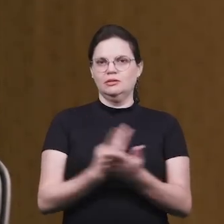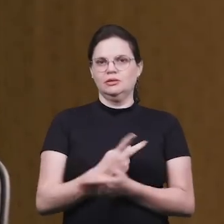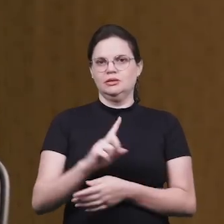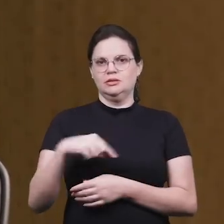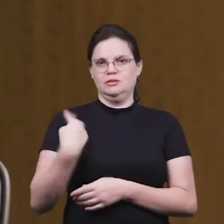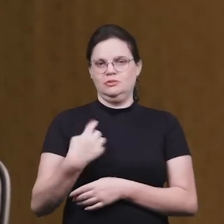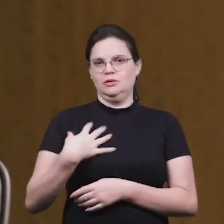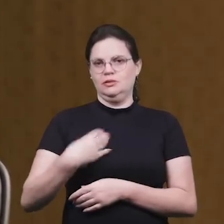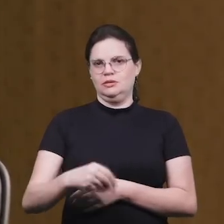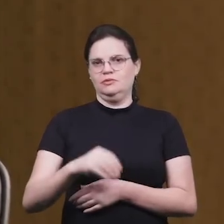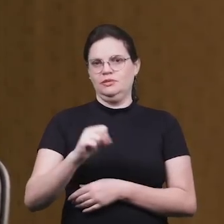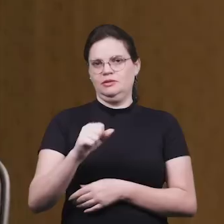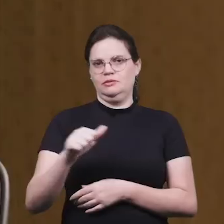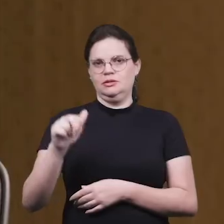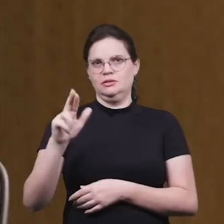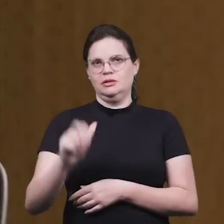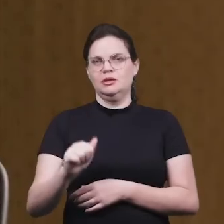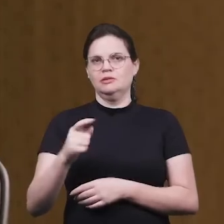Sarinha,